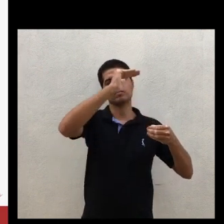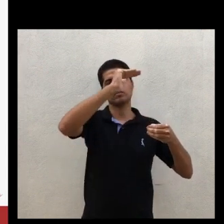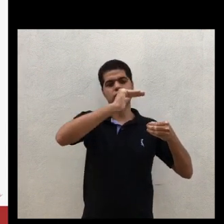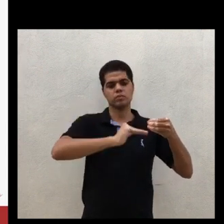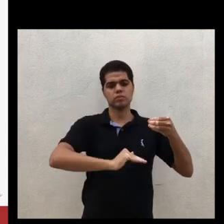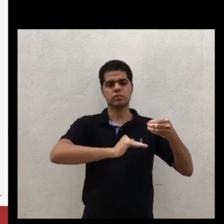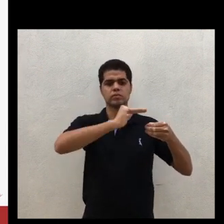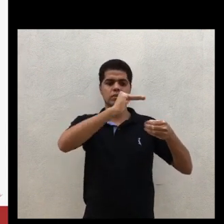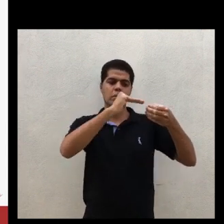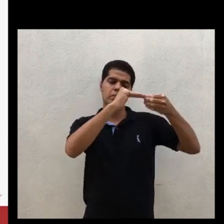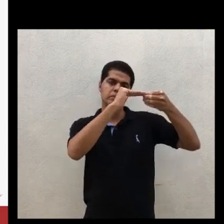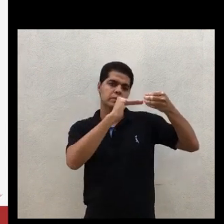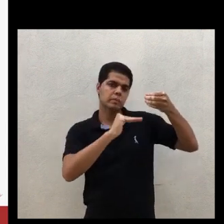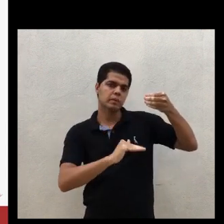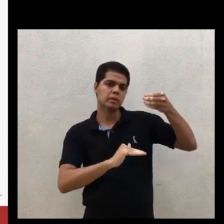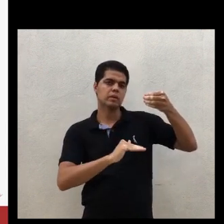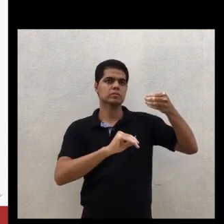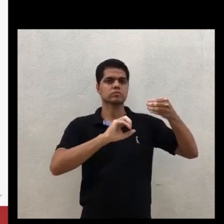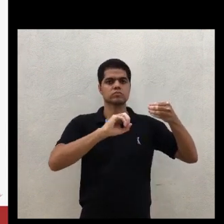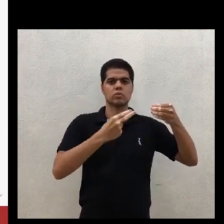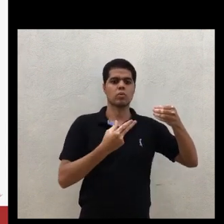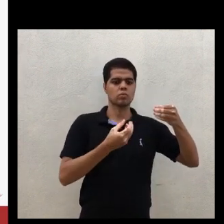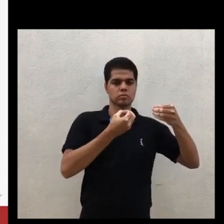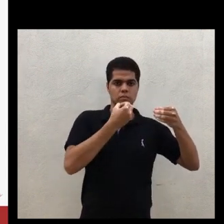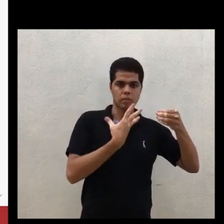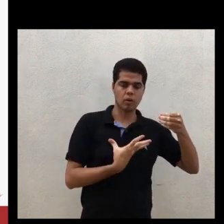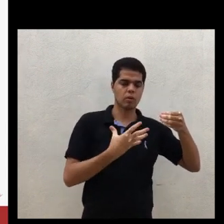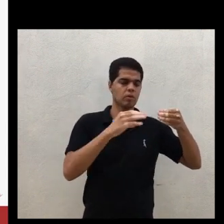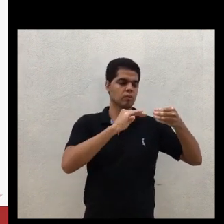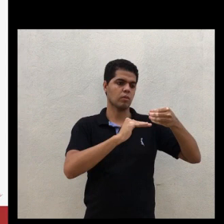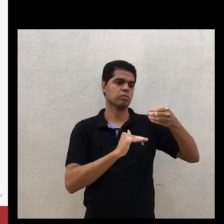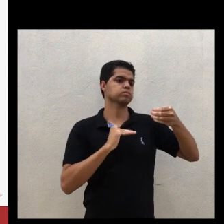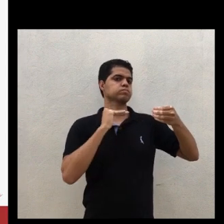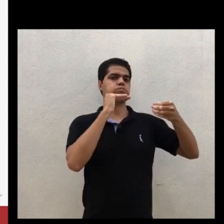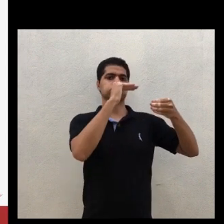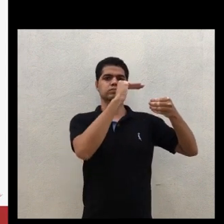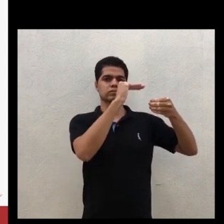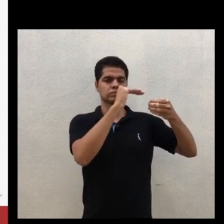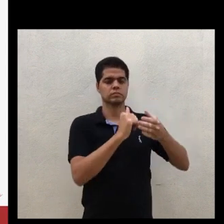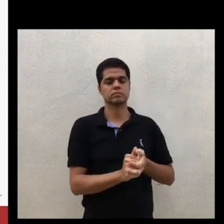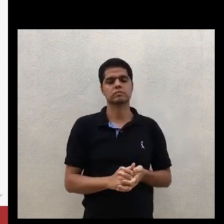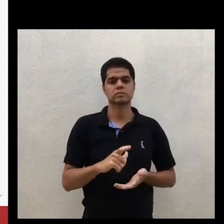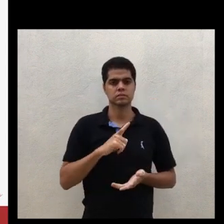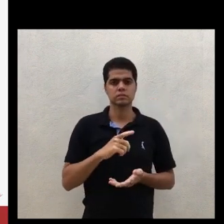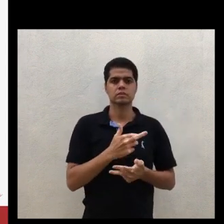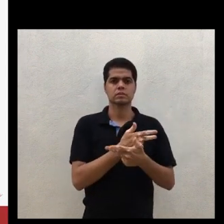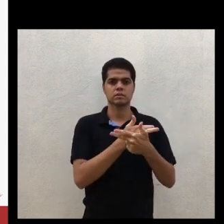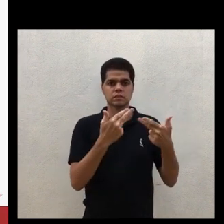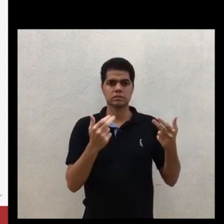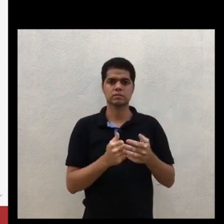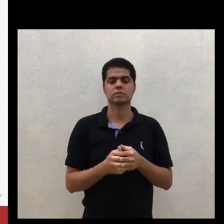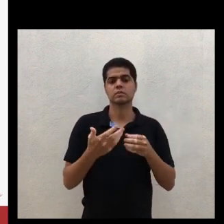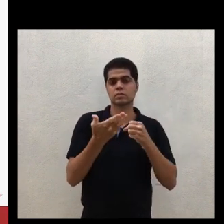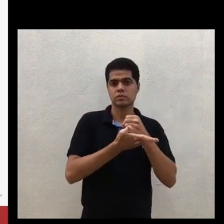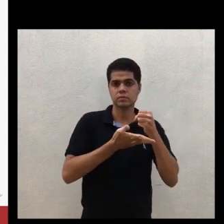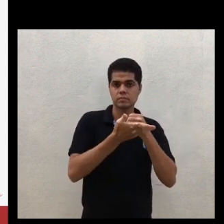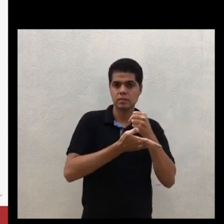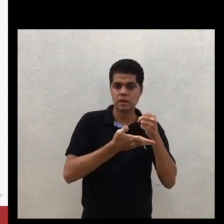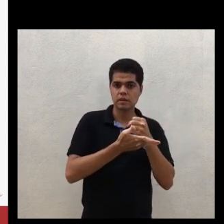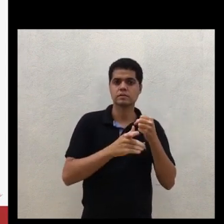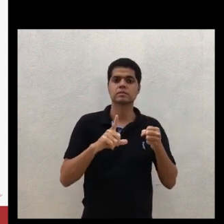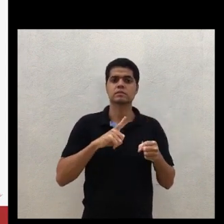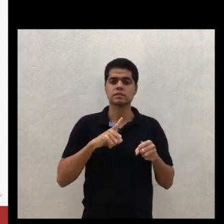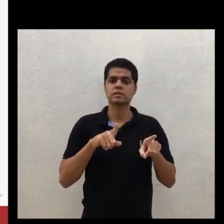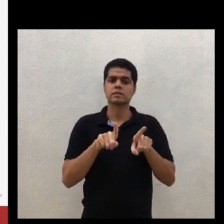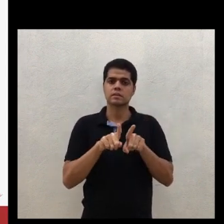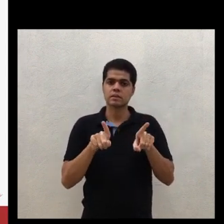estar baixo, pode estar no nível bom, ou pode estar no nível alto de um tanque, por exemplo. Então, com base no nível,